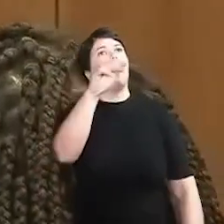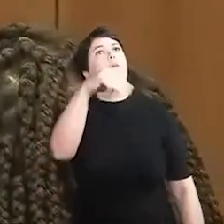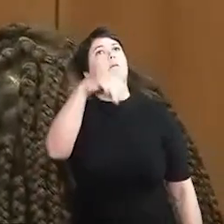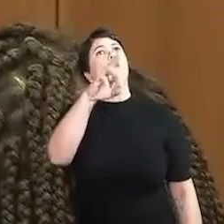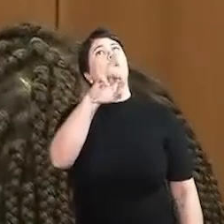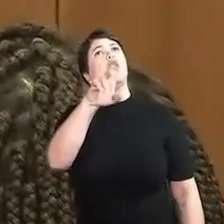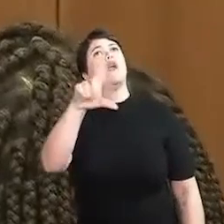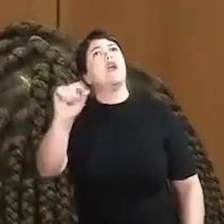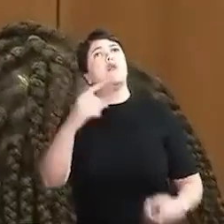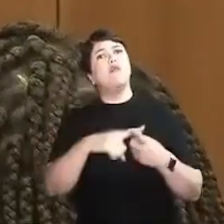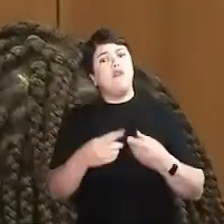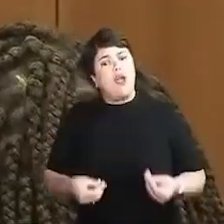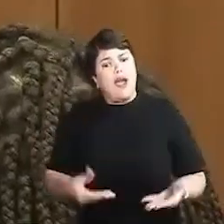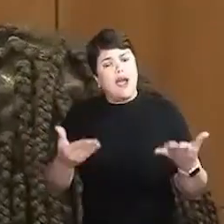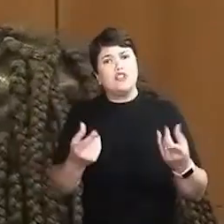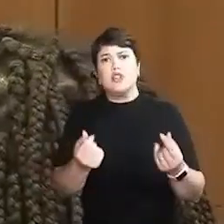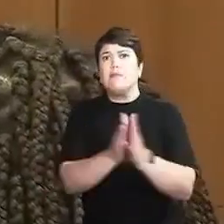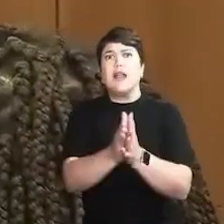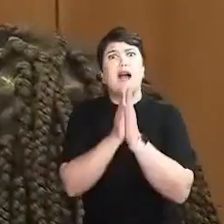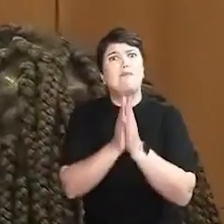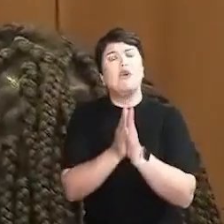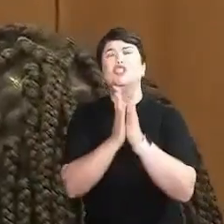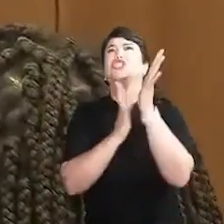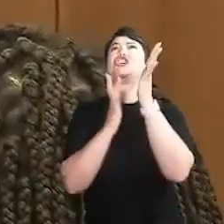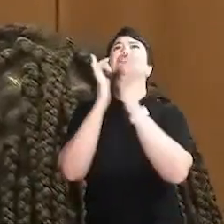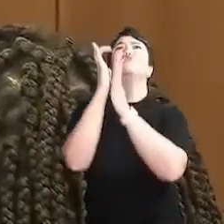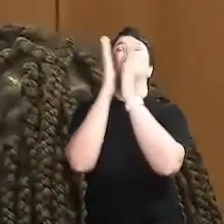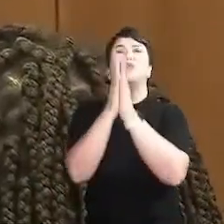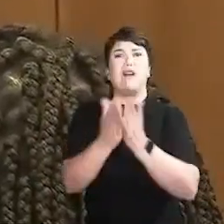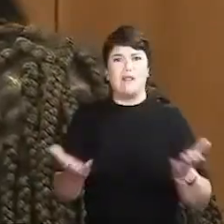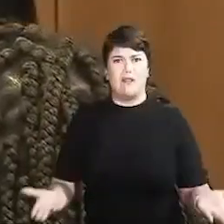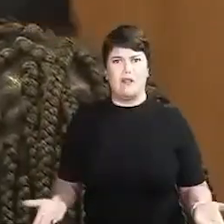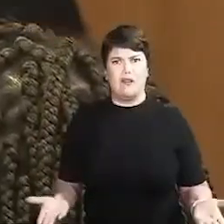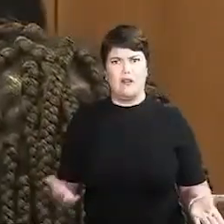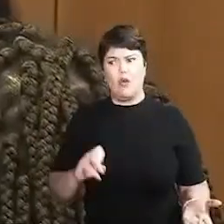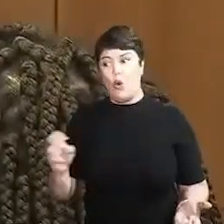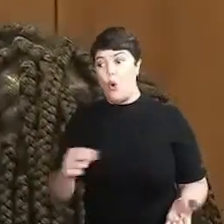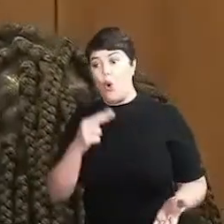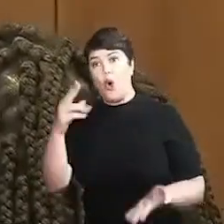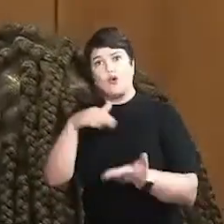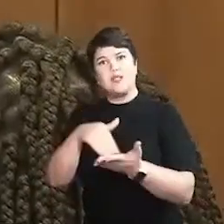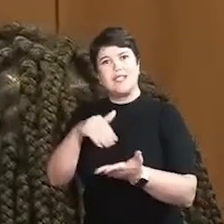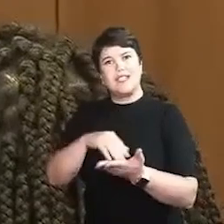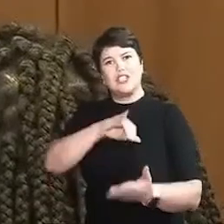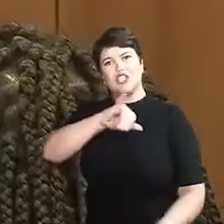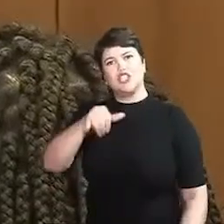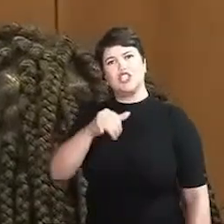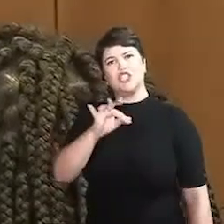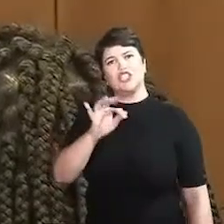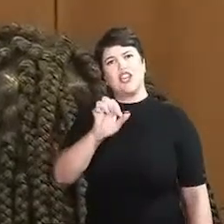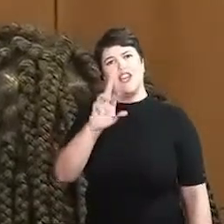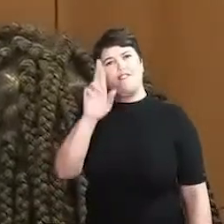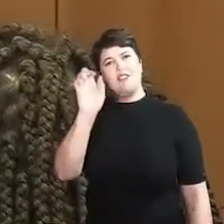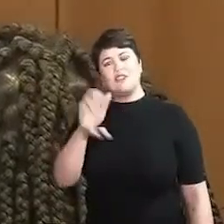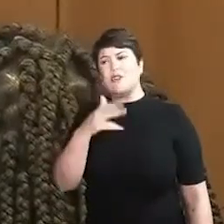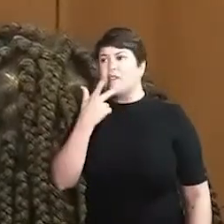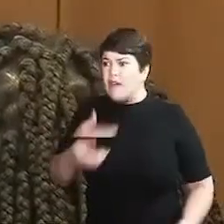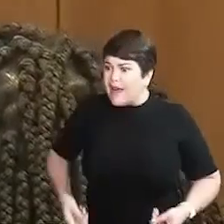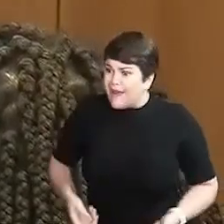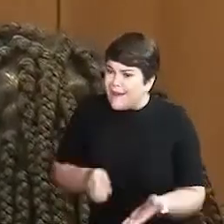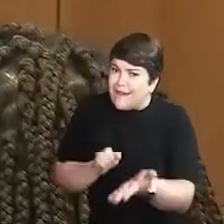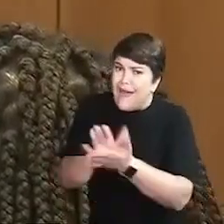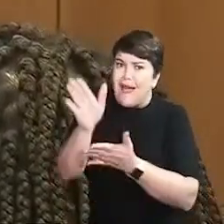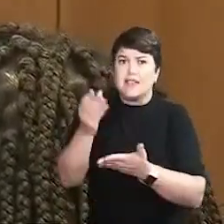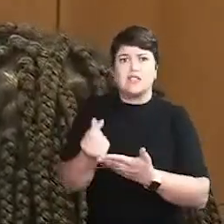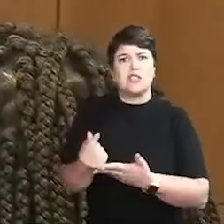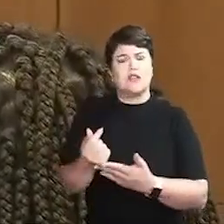Murilo gaste o dinheiro aí pelo amor de nosso senhor Jesus Cristo ou do secretário Jefferson meu irmãozinho gaste o dinheiro